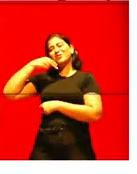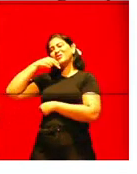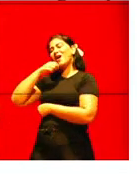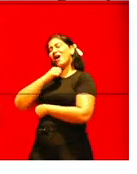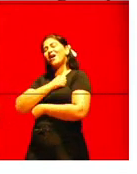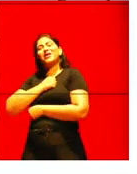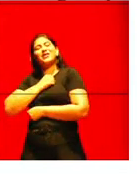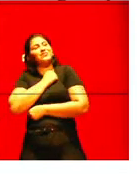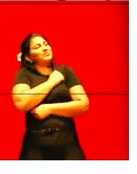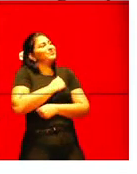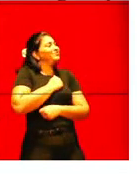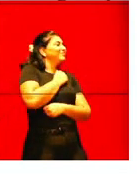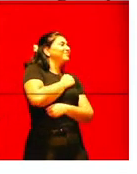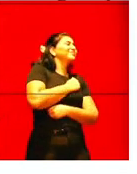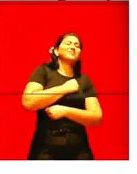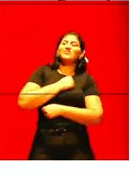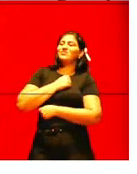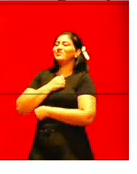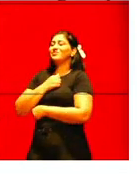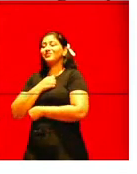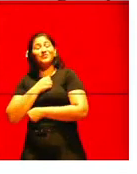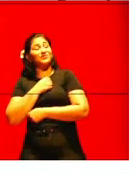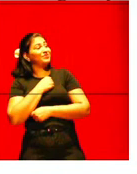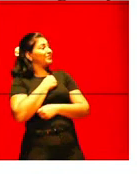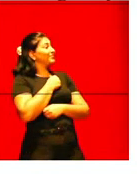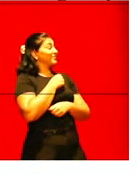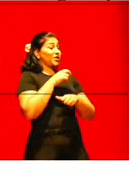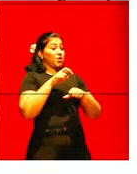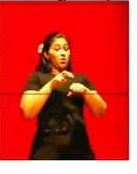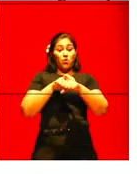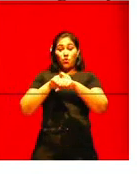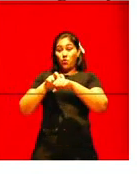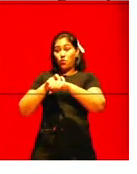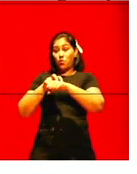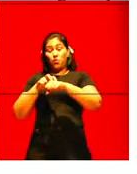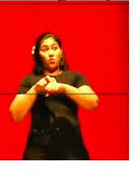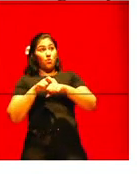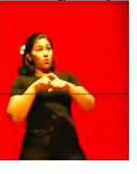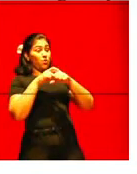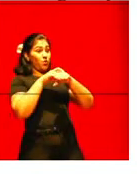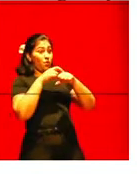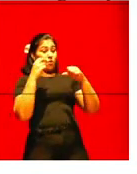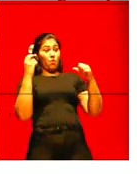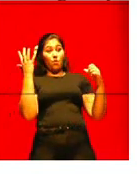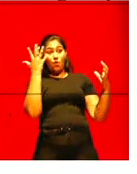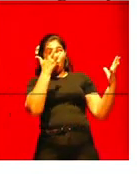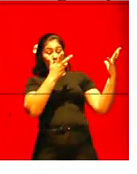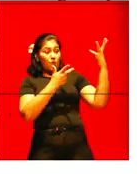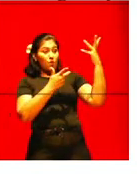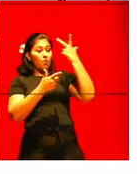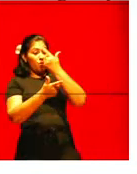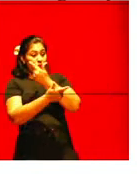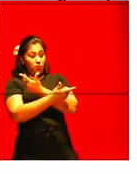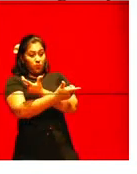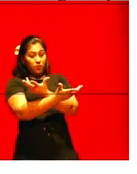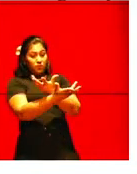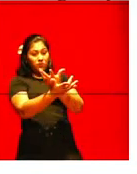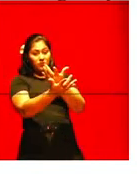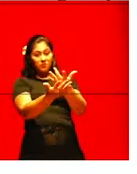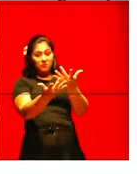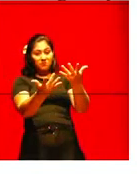meu sertão. Quando o verde dos seus olhos se espalhar na